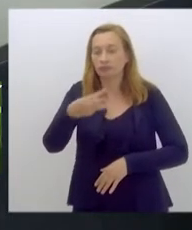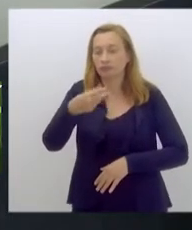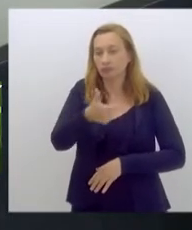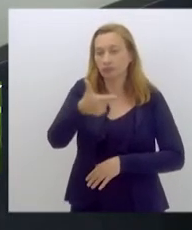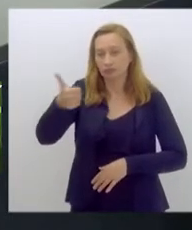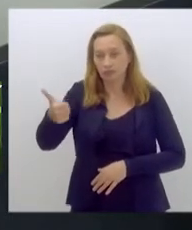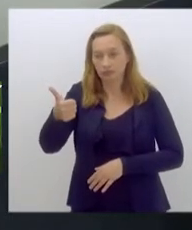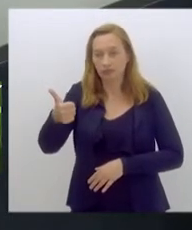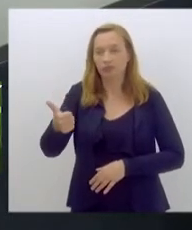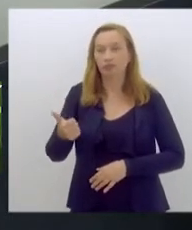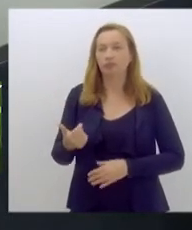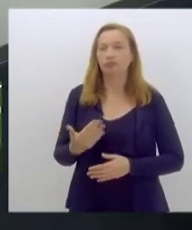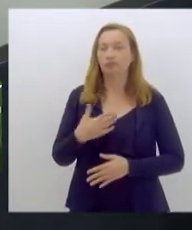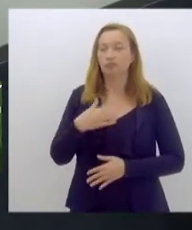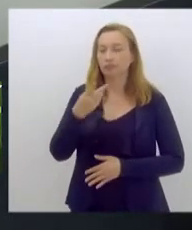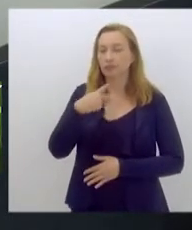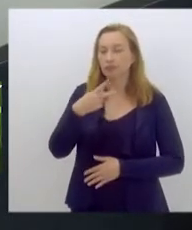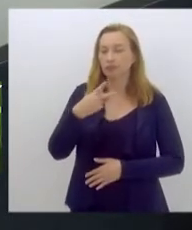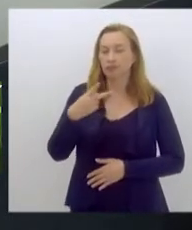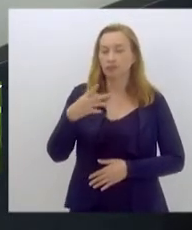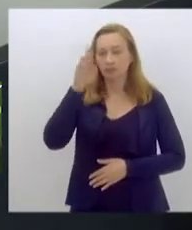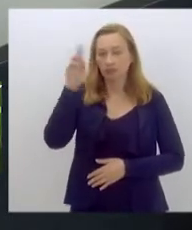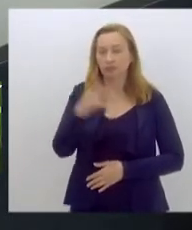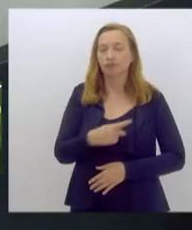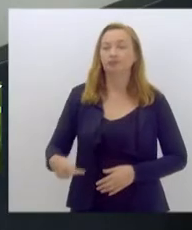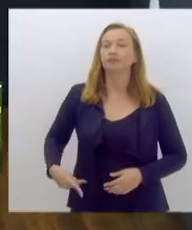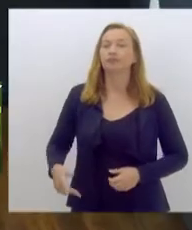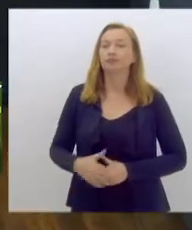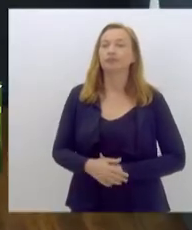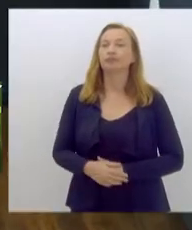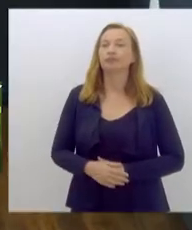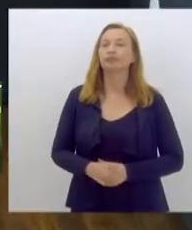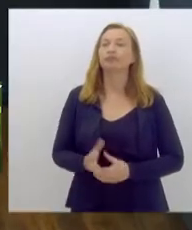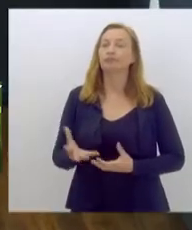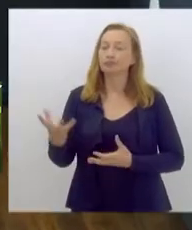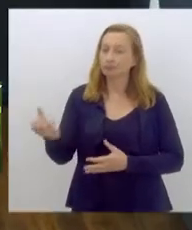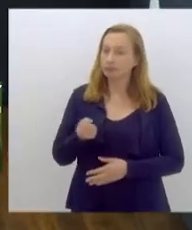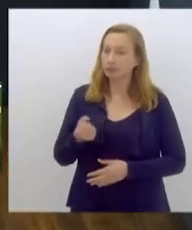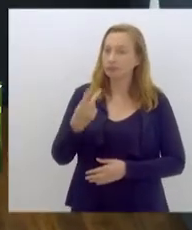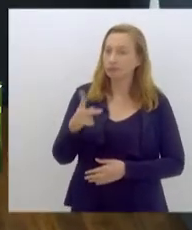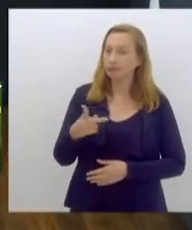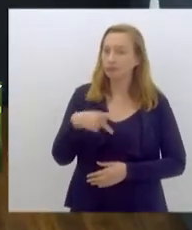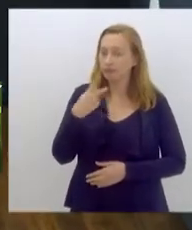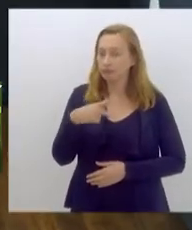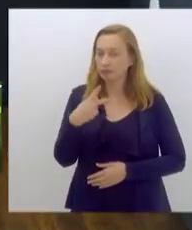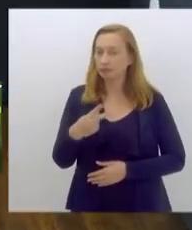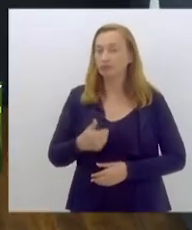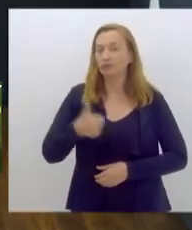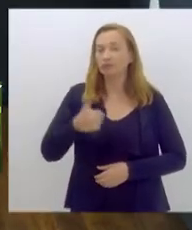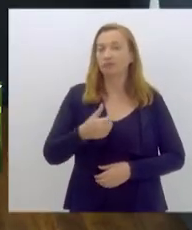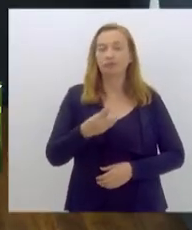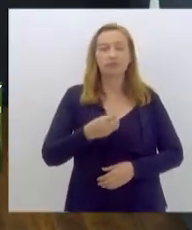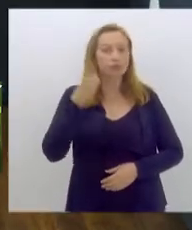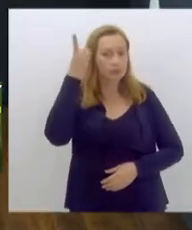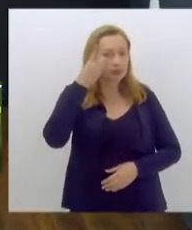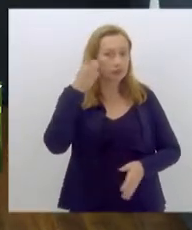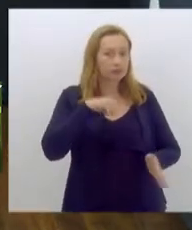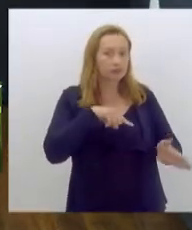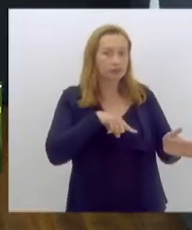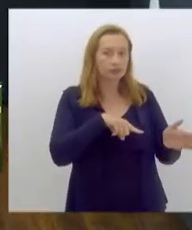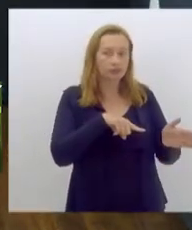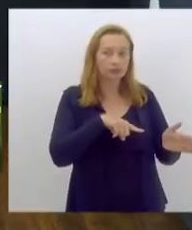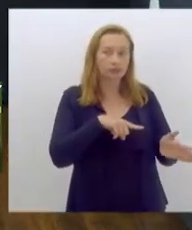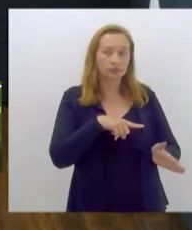6413/2022. Esse é o parecer, senhor presidente. Emitido o parecer, primeiro pergunta a deputada Marta